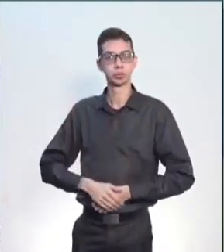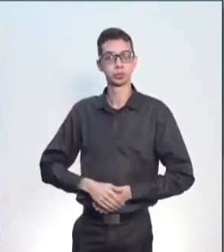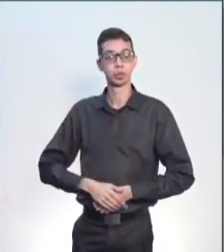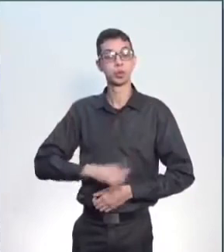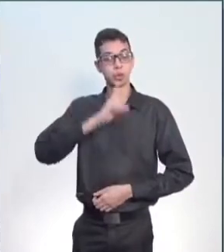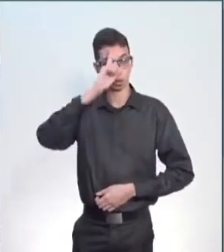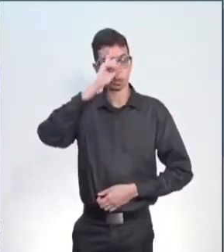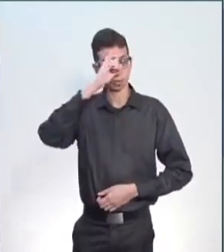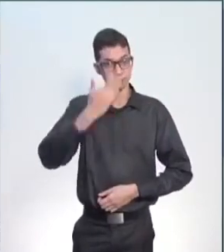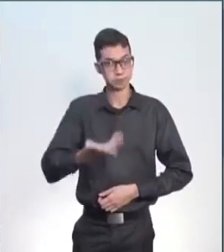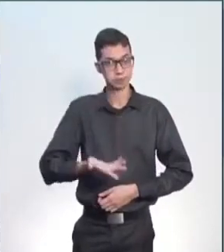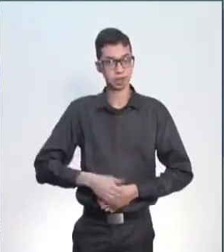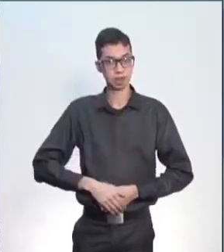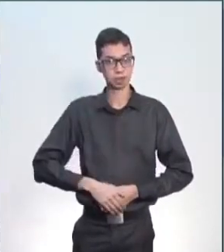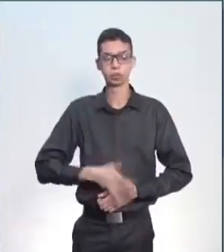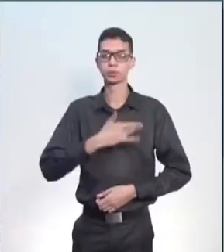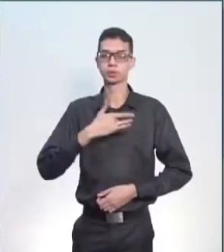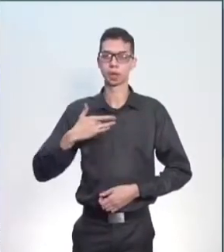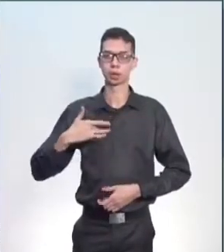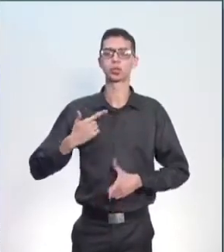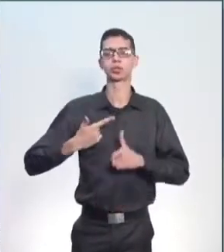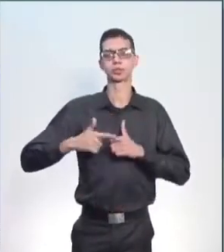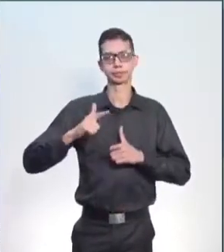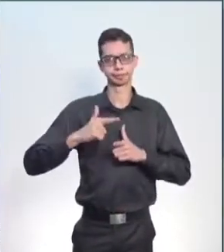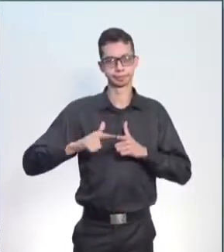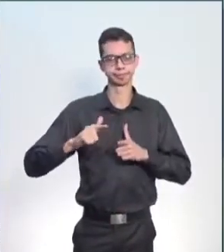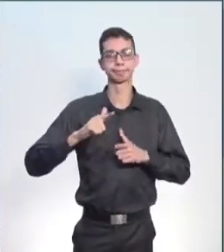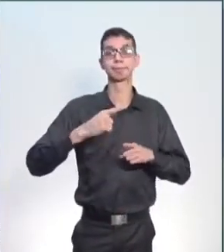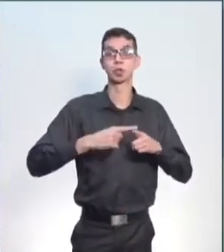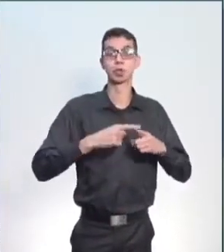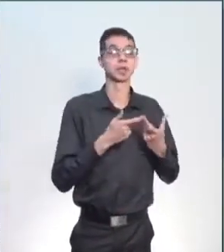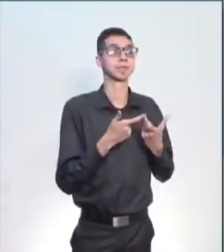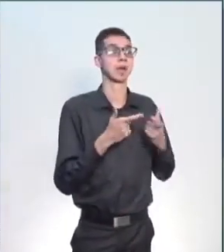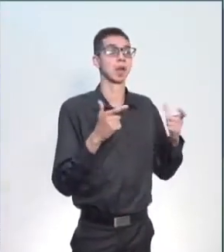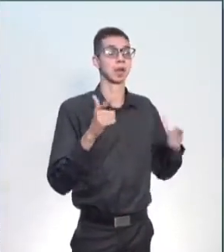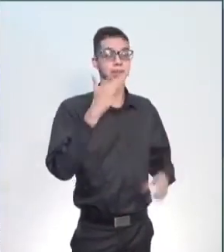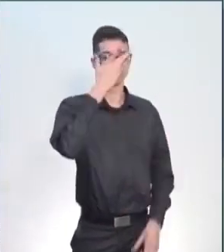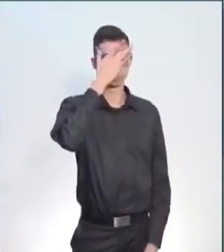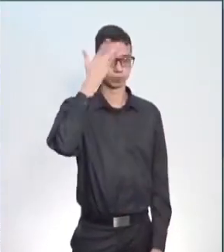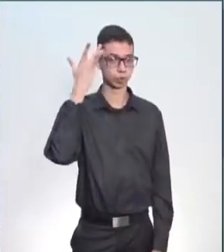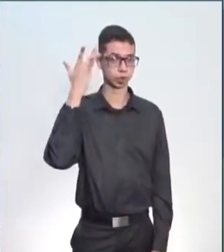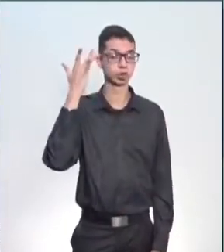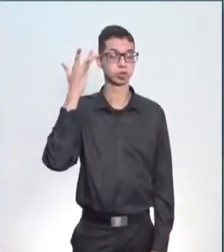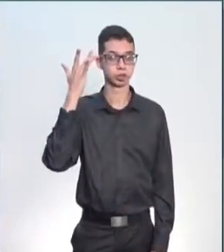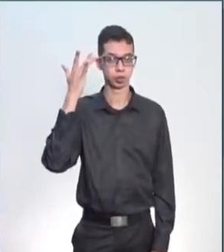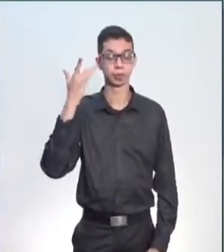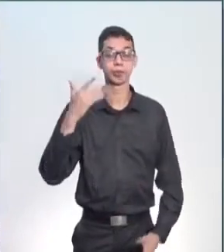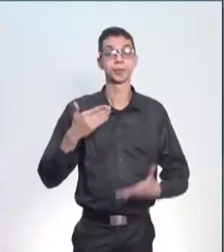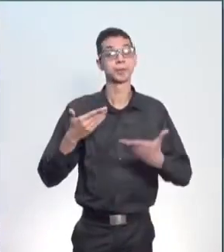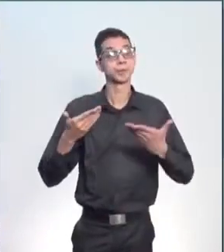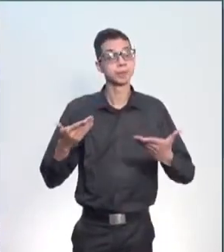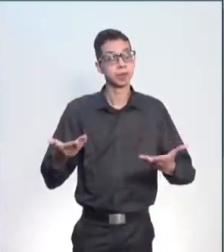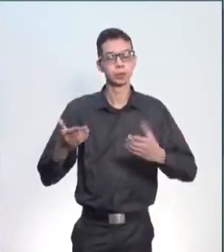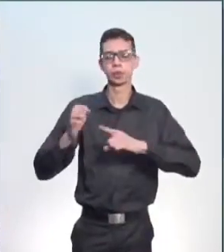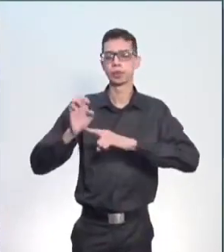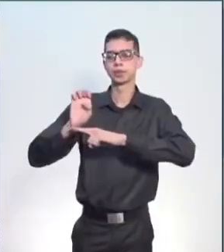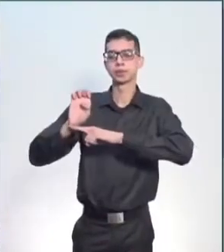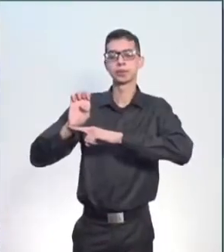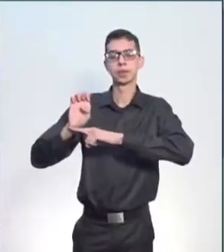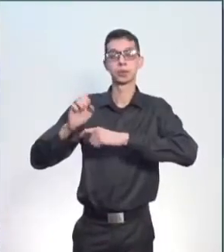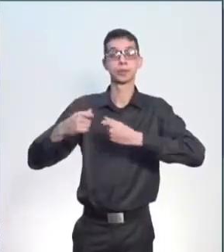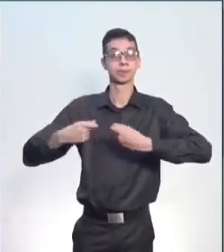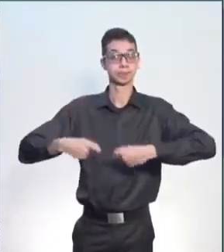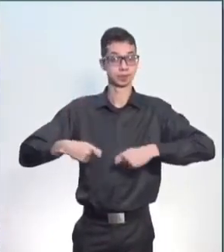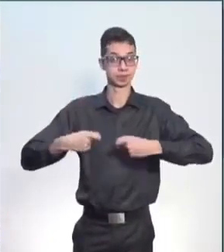uma série de pessoas. Então, você tem um problema de excesso. Então, o que acontece? O Estado, né, ele tem que tomar